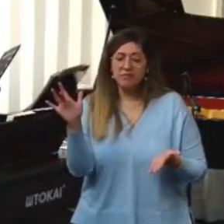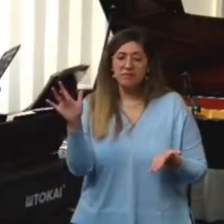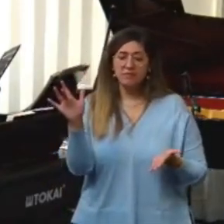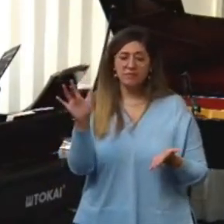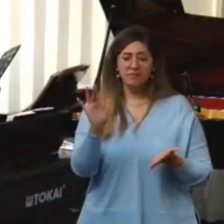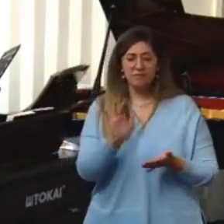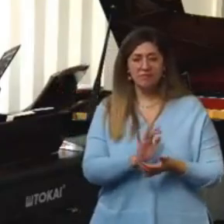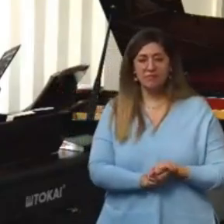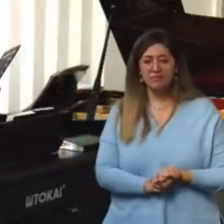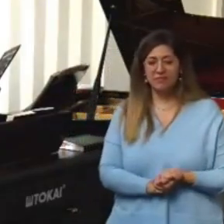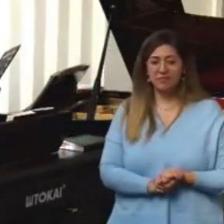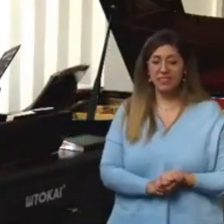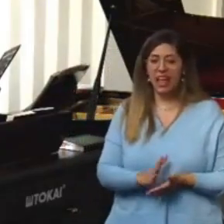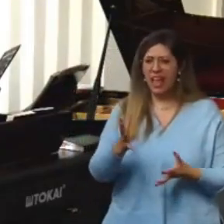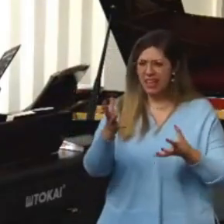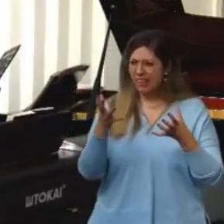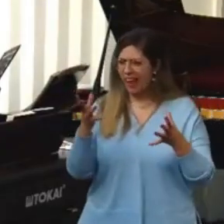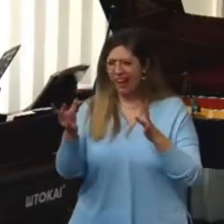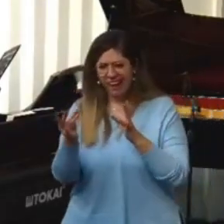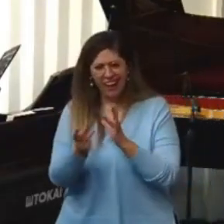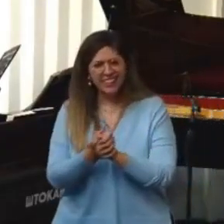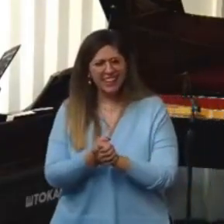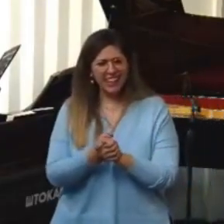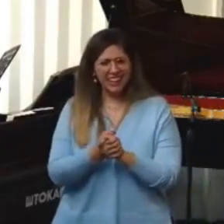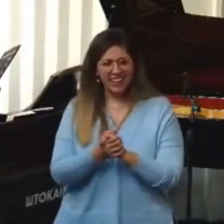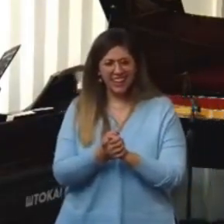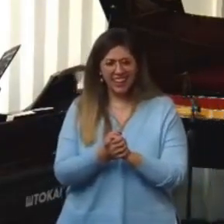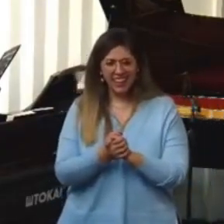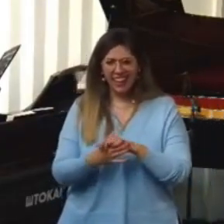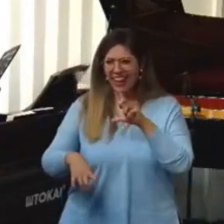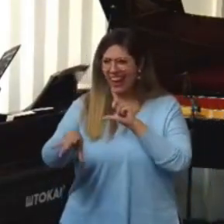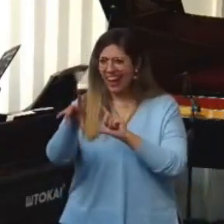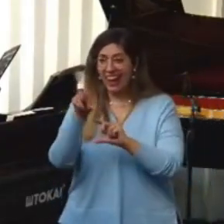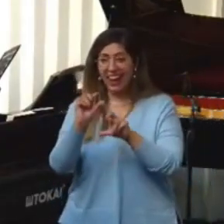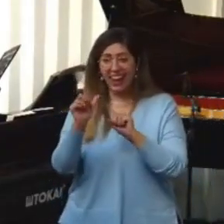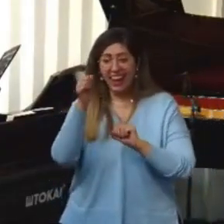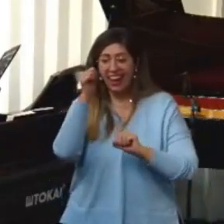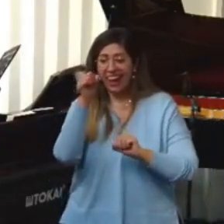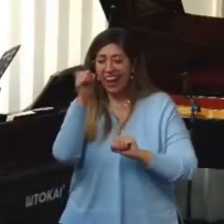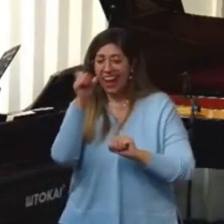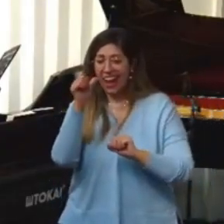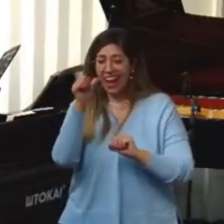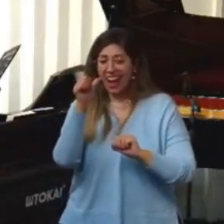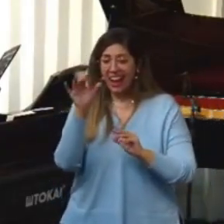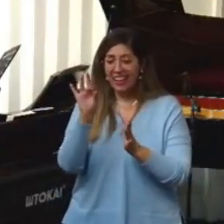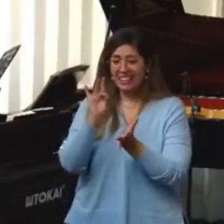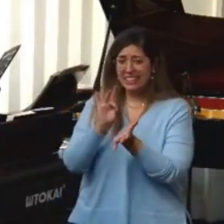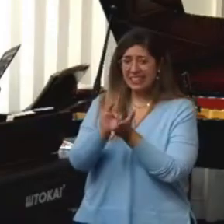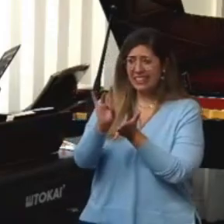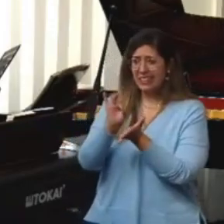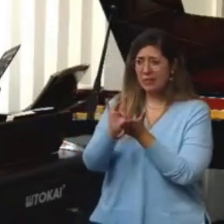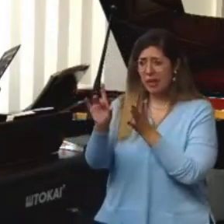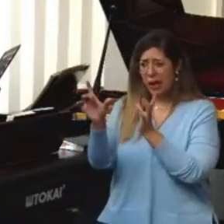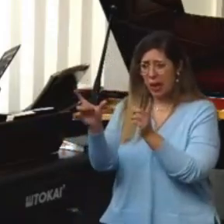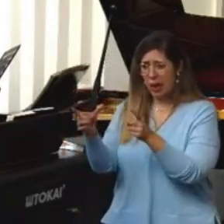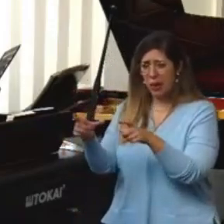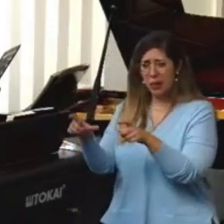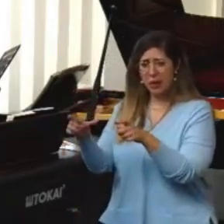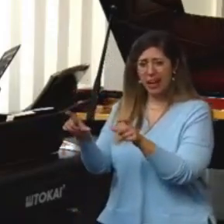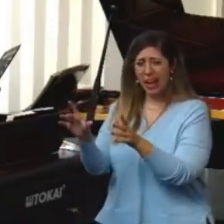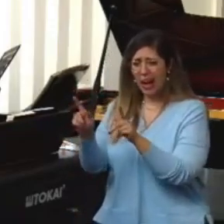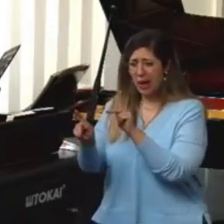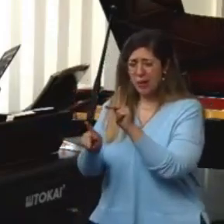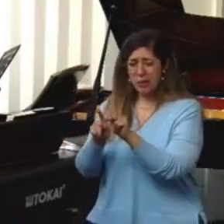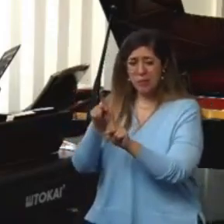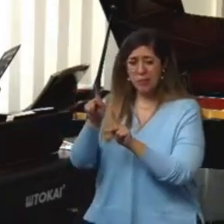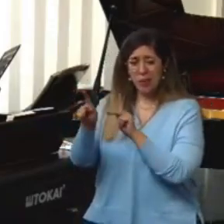Ele logo vai se casar escolhendo uma esposa dos filisteus. Contexto da história. Por